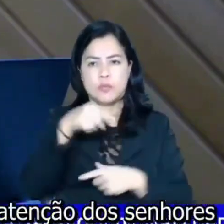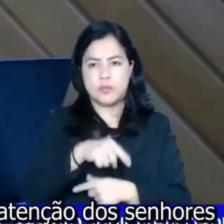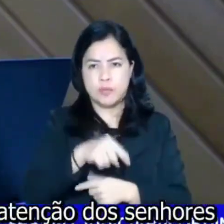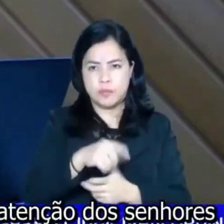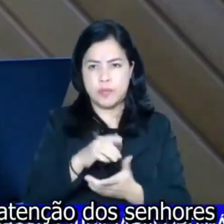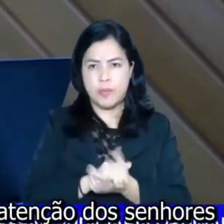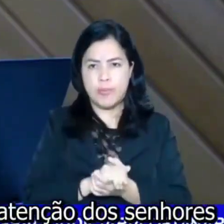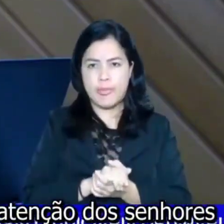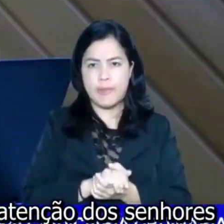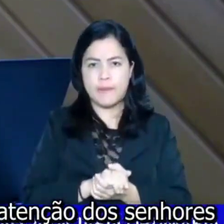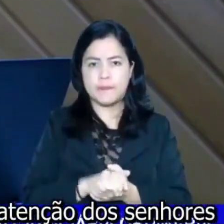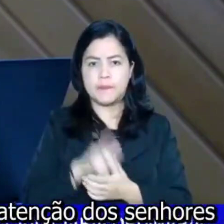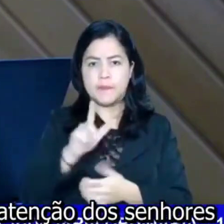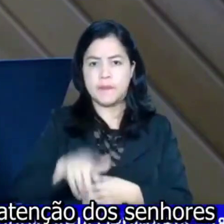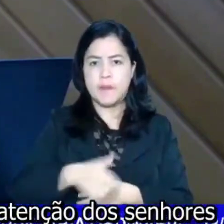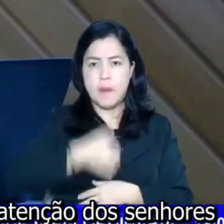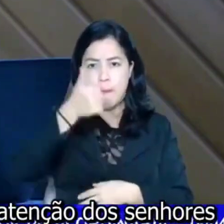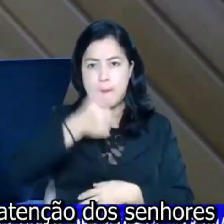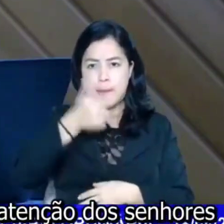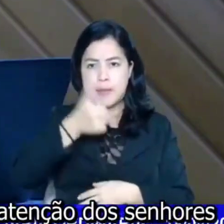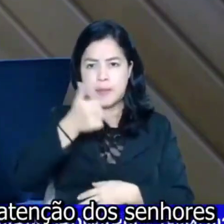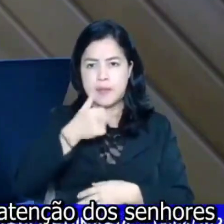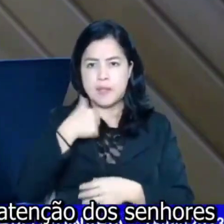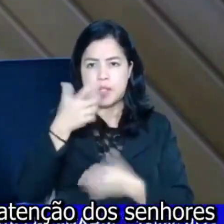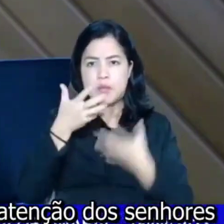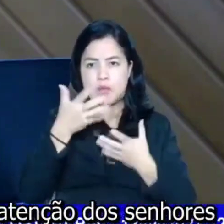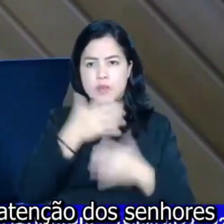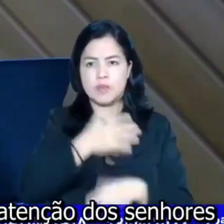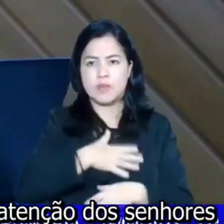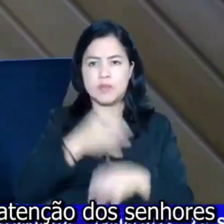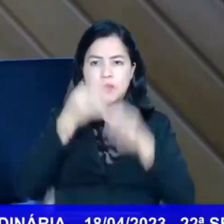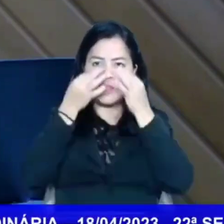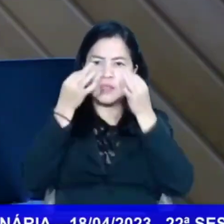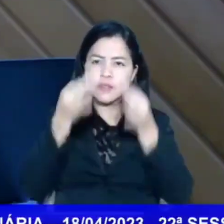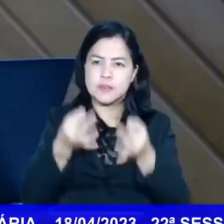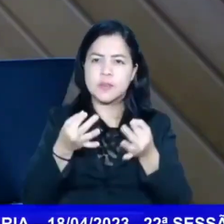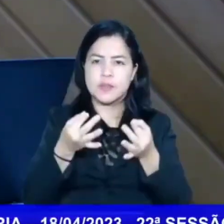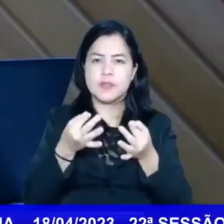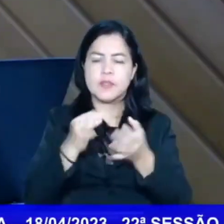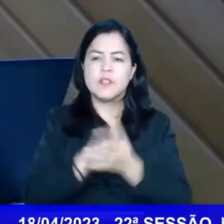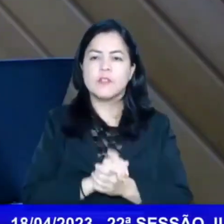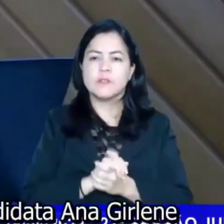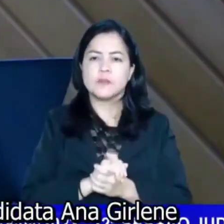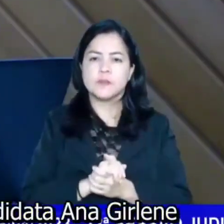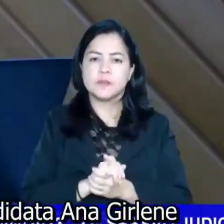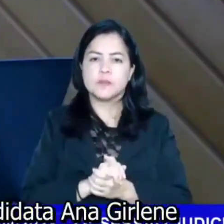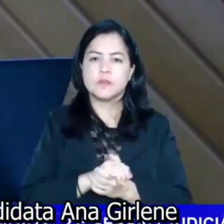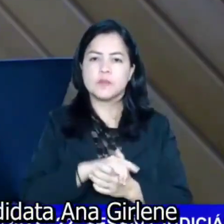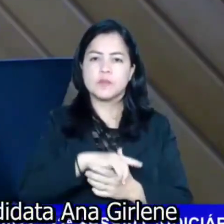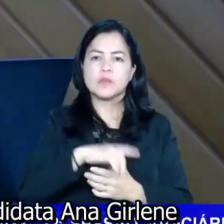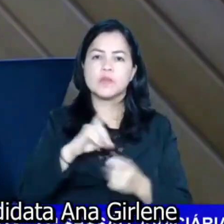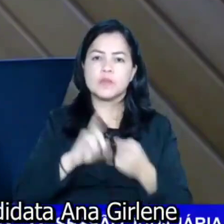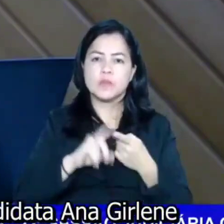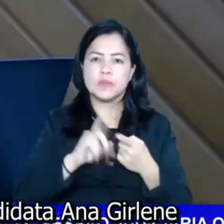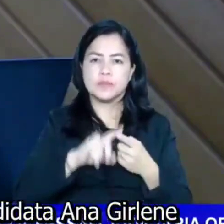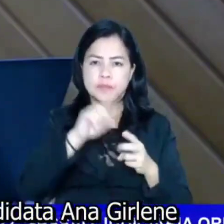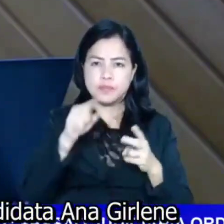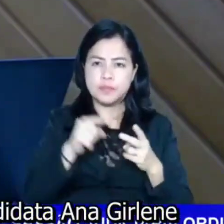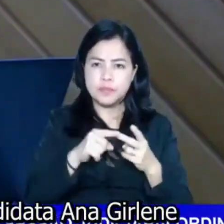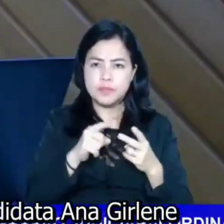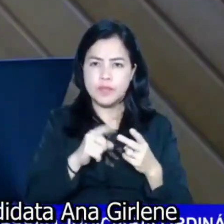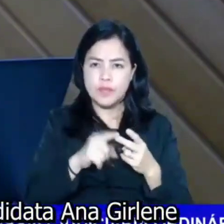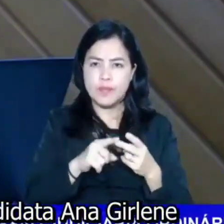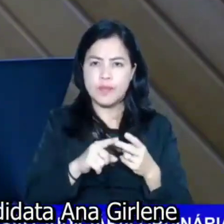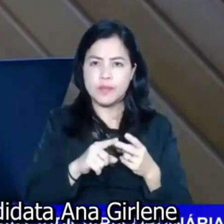este é o primeiro ponto que eu gostaria de chamar a atenção dos senhores. Outro ponto que também foi